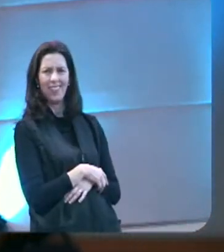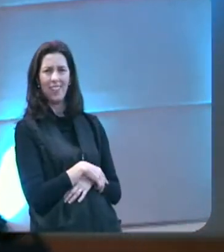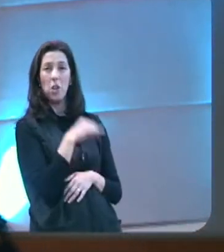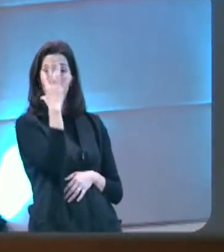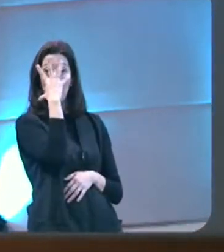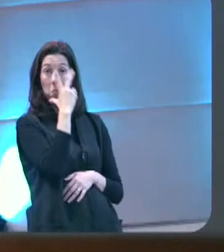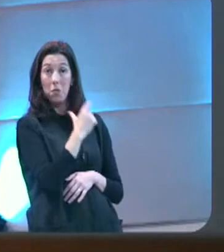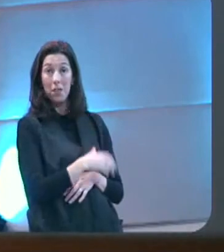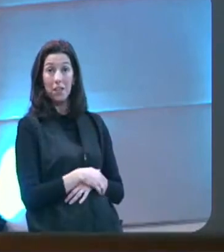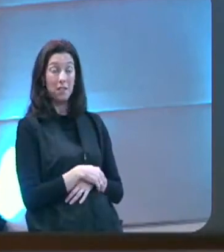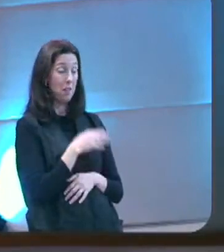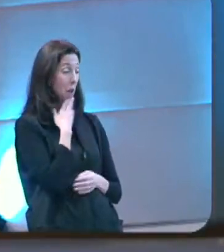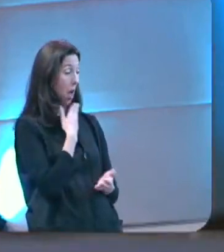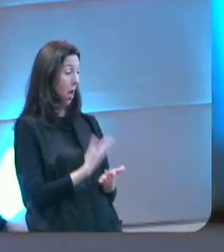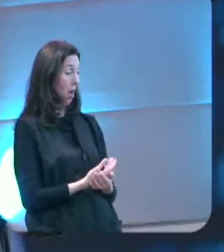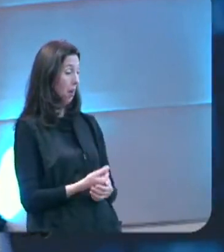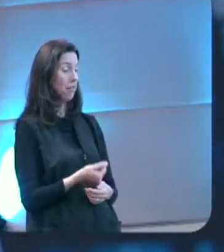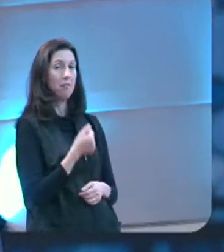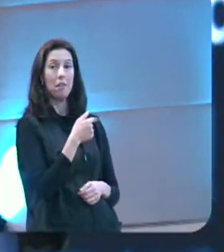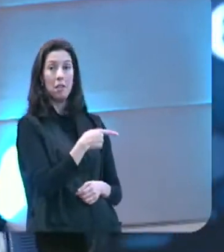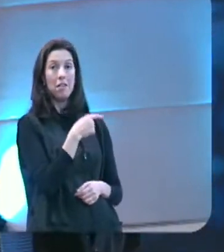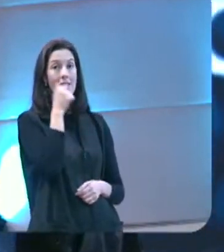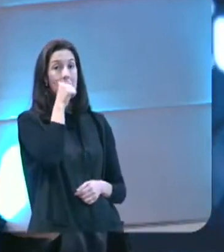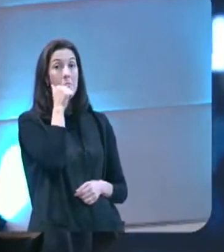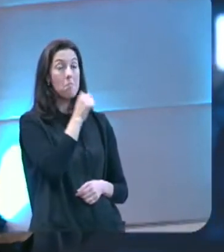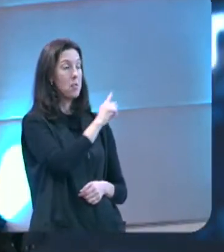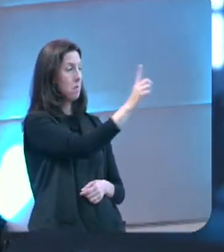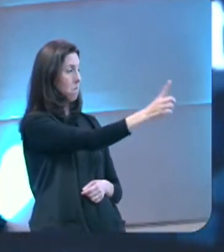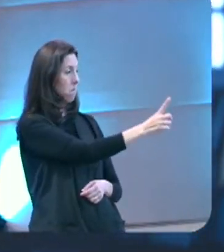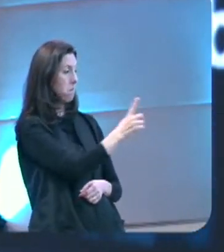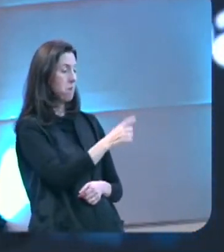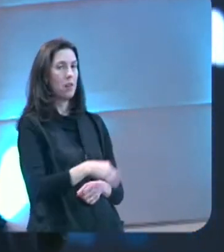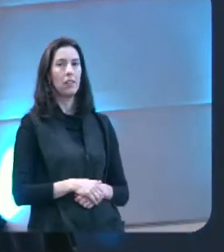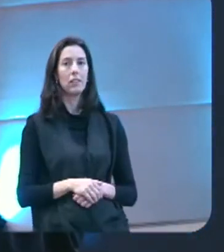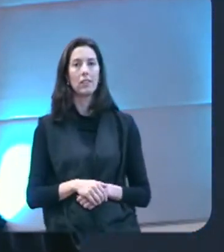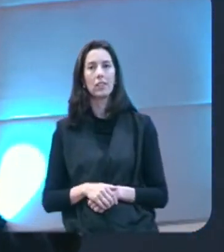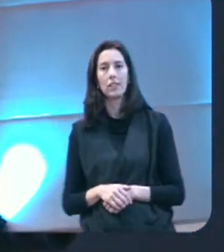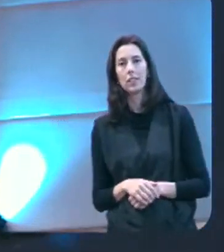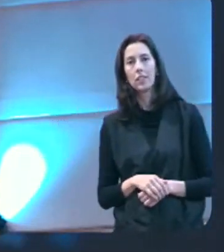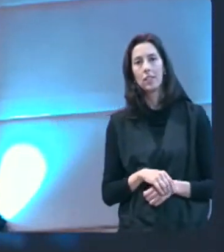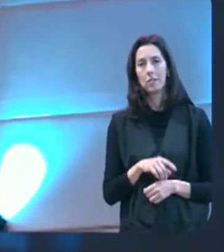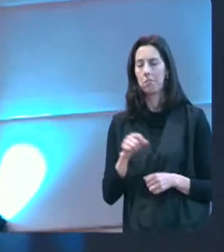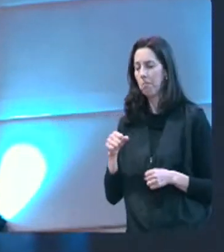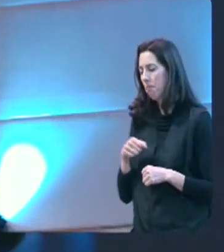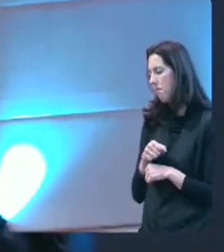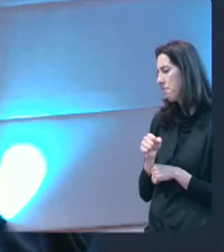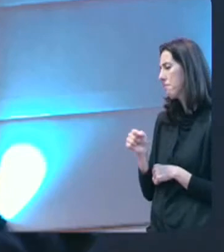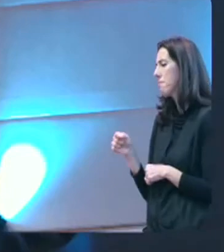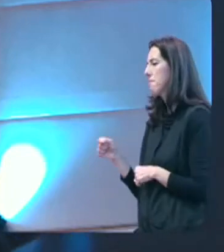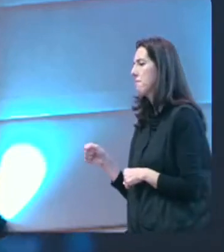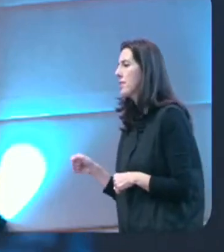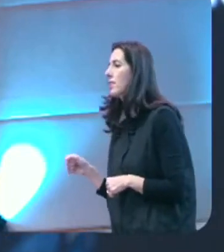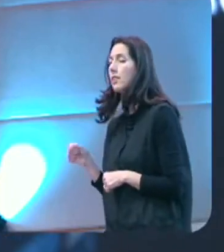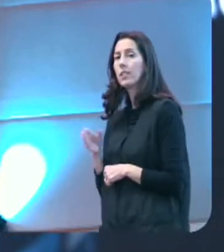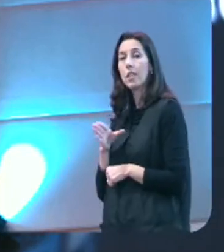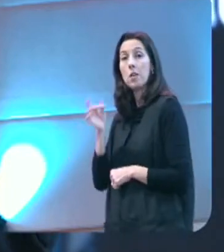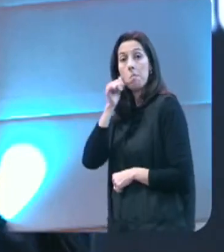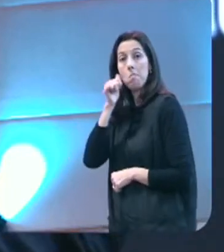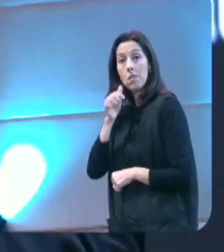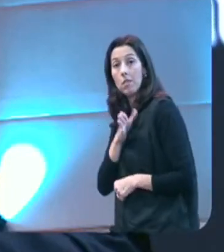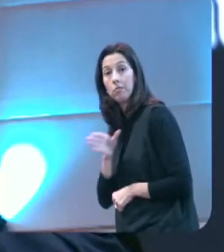bonita, e ficou surpreendido quando ela entrou na loja. Então ela abre a porta, ouve-se um barulho na porta, ela